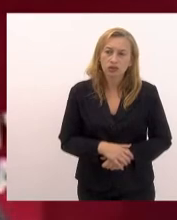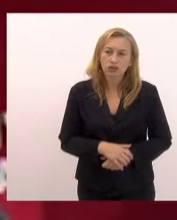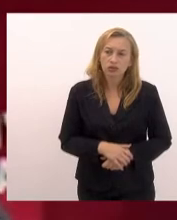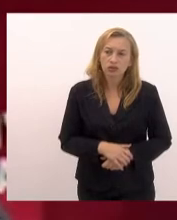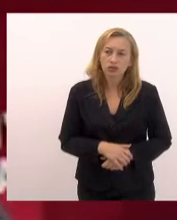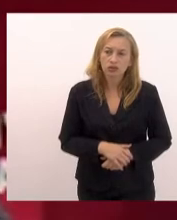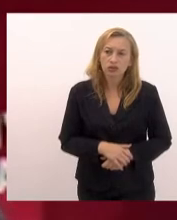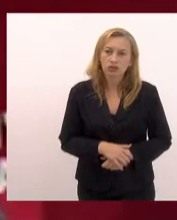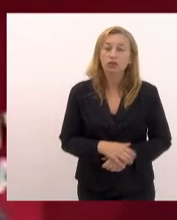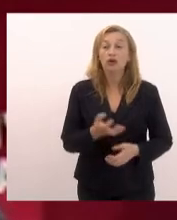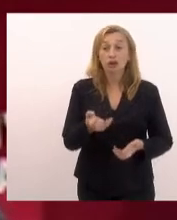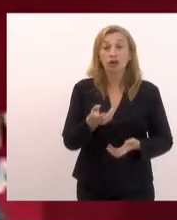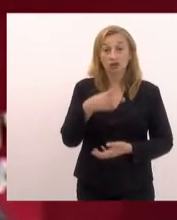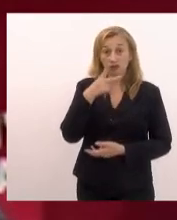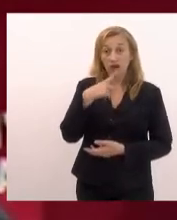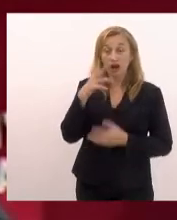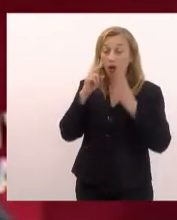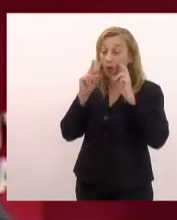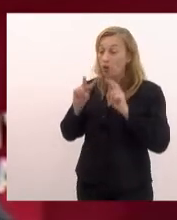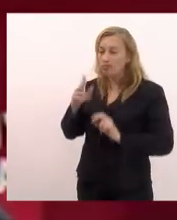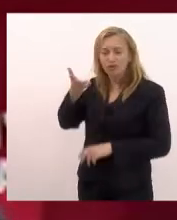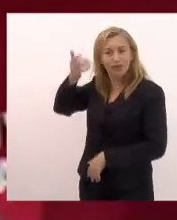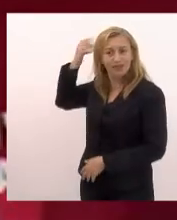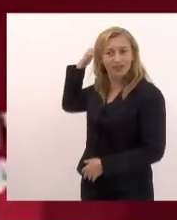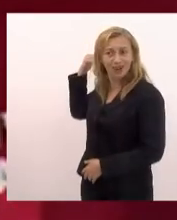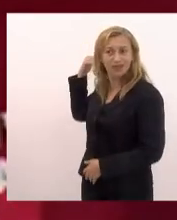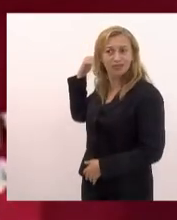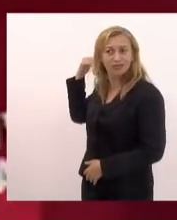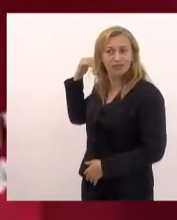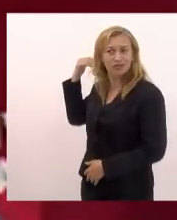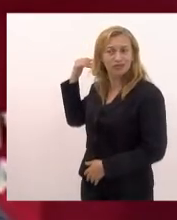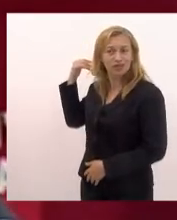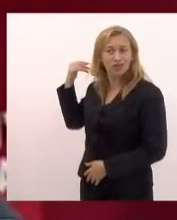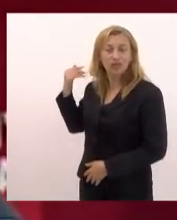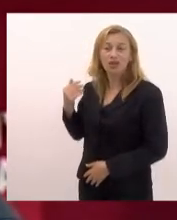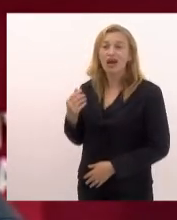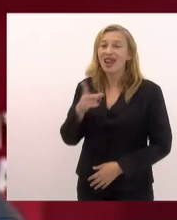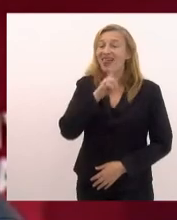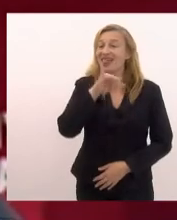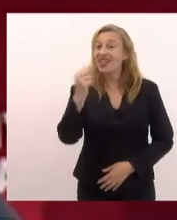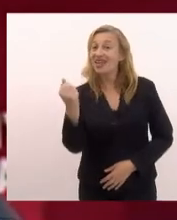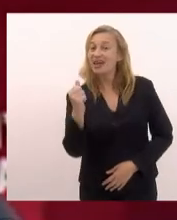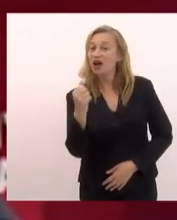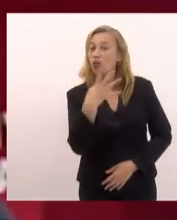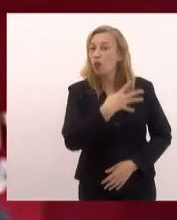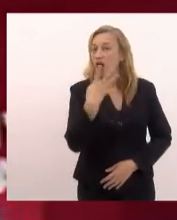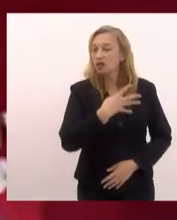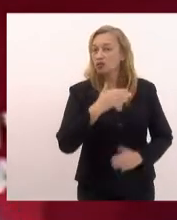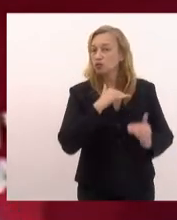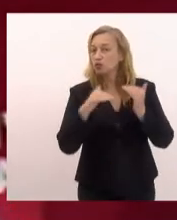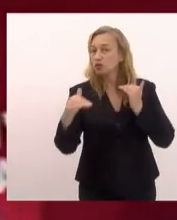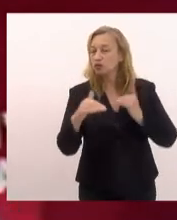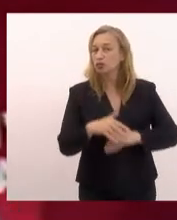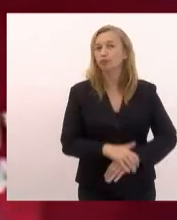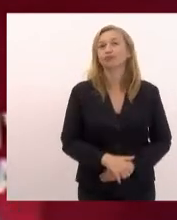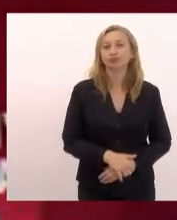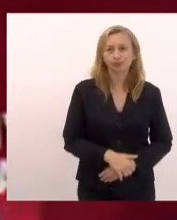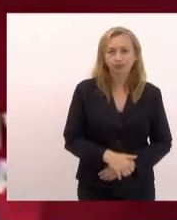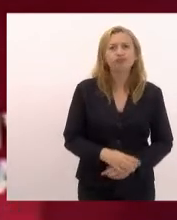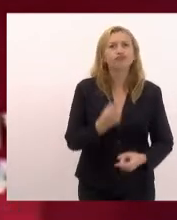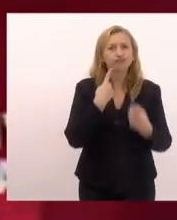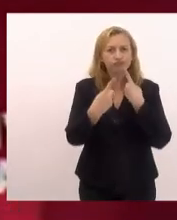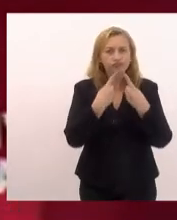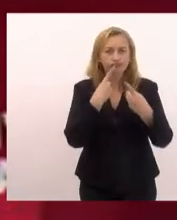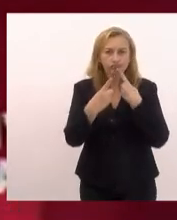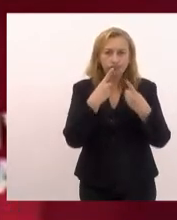quero trazer um questionamento olhando para o passado, olhando para a linha 4 do metrô, olhando para os debates que